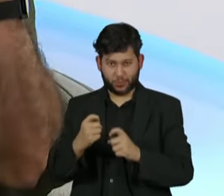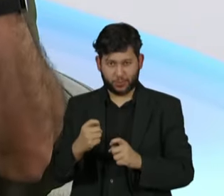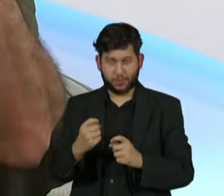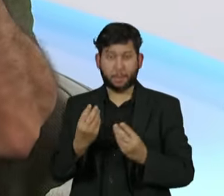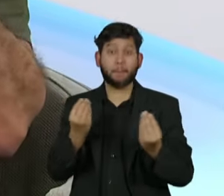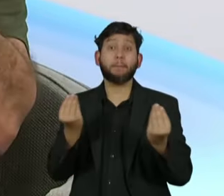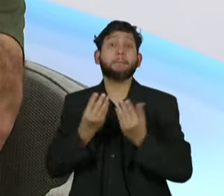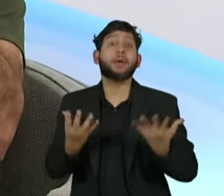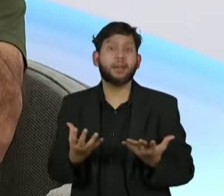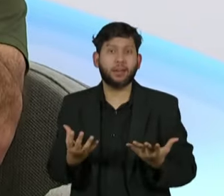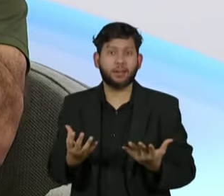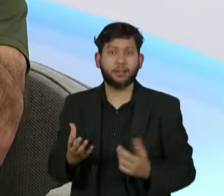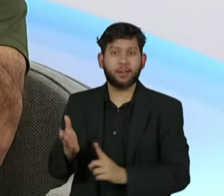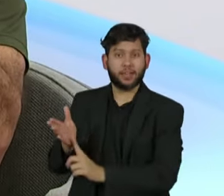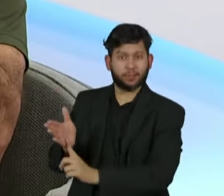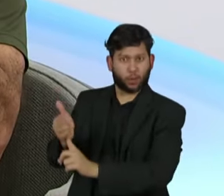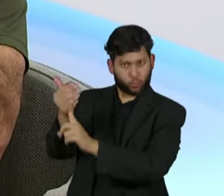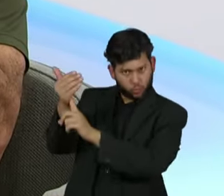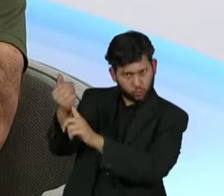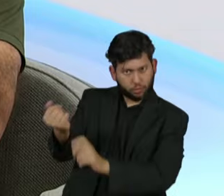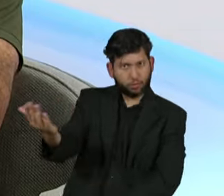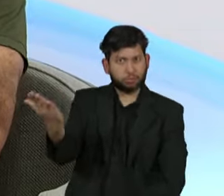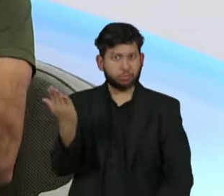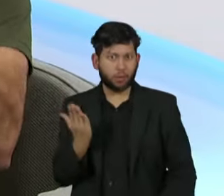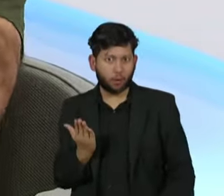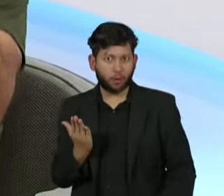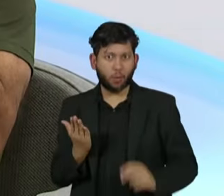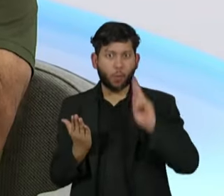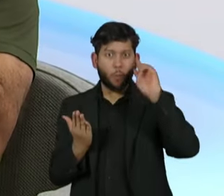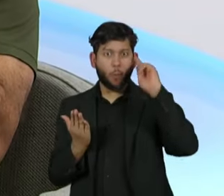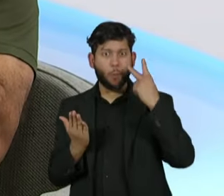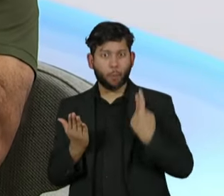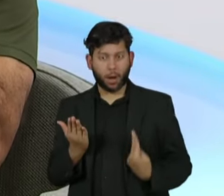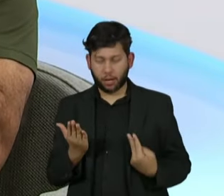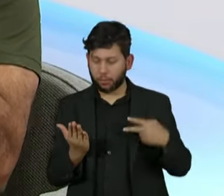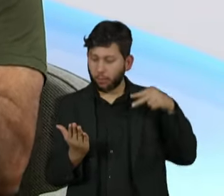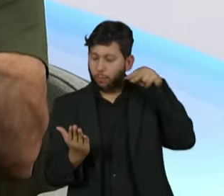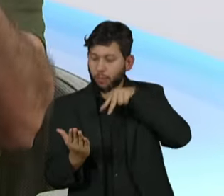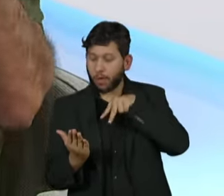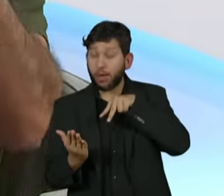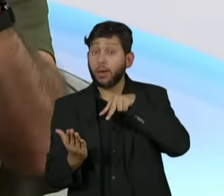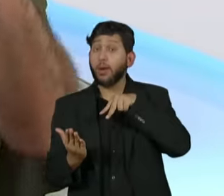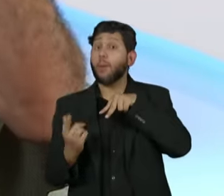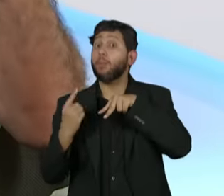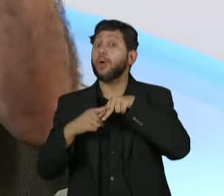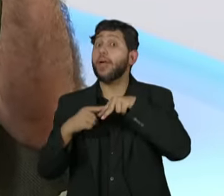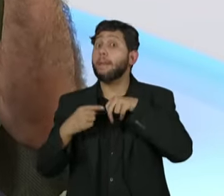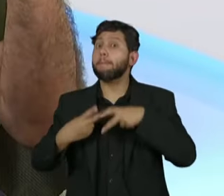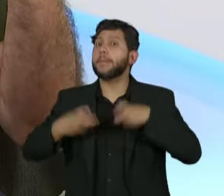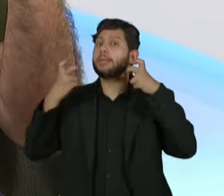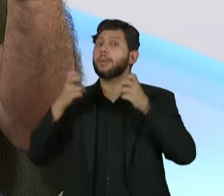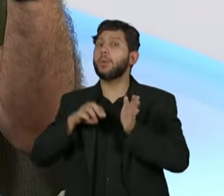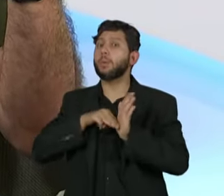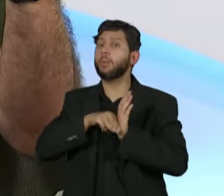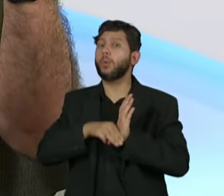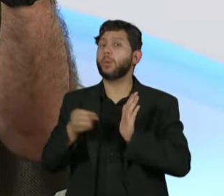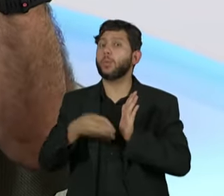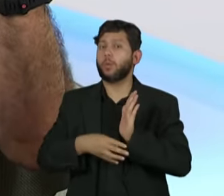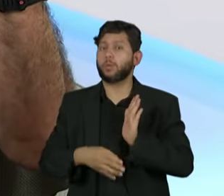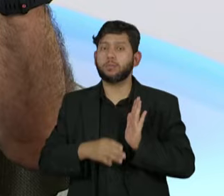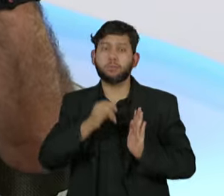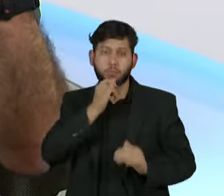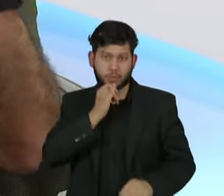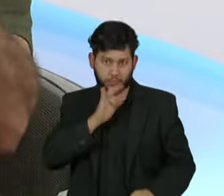eternamente essencial quando ele criar um novo método Olha apareceu uma coisa nesse exame aqui